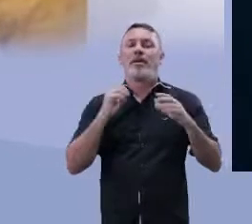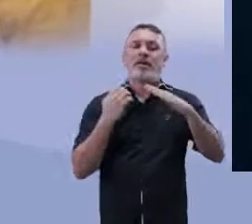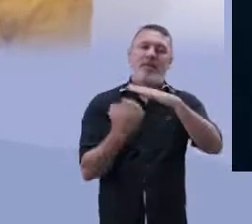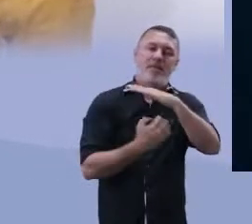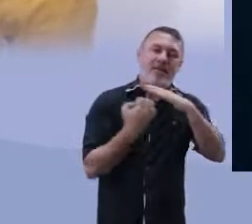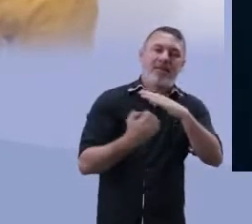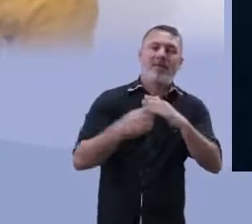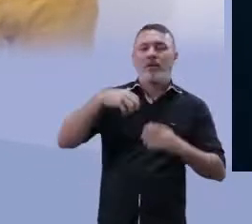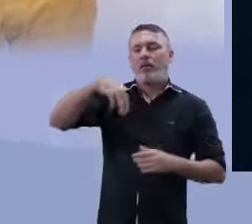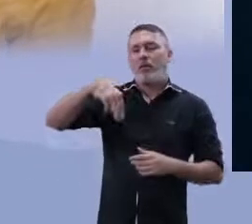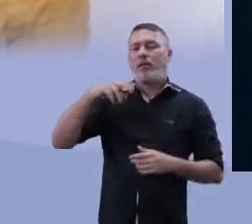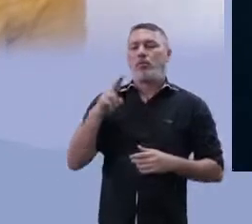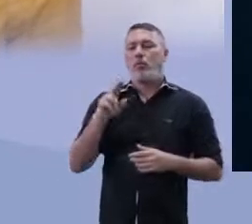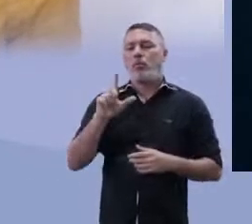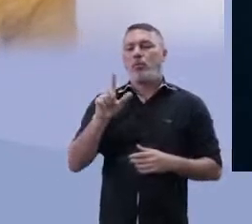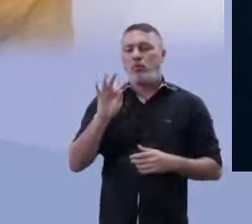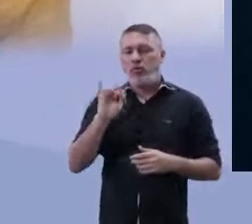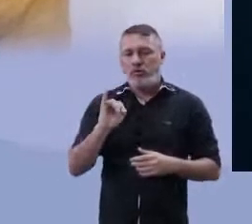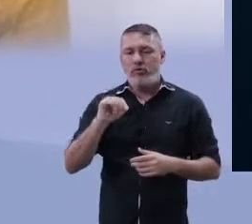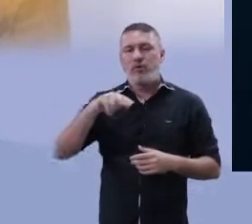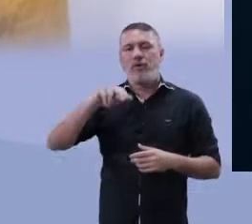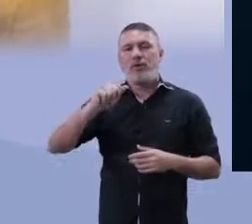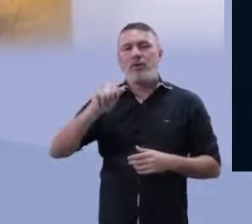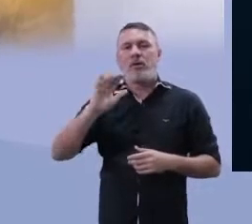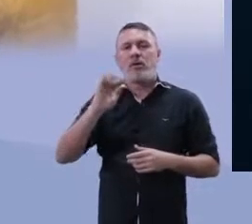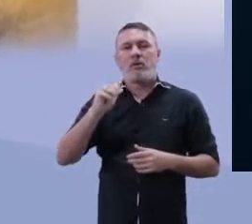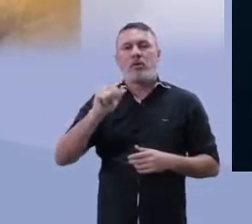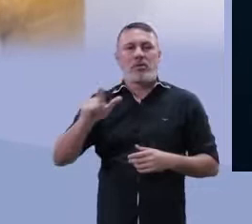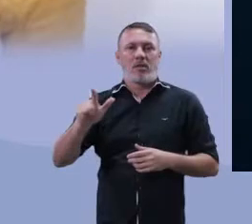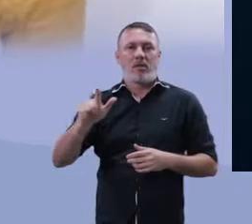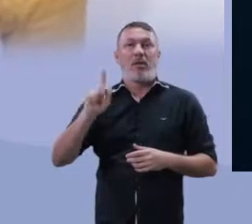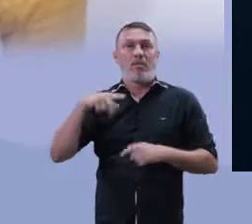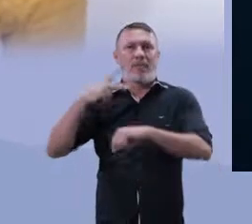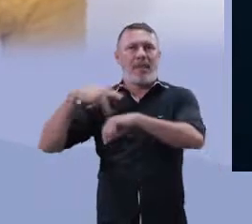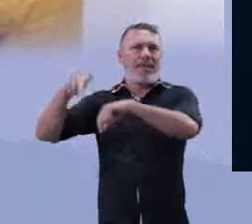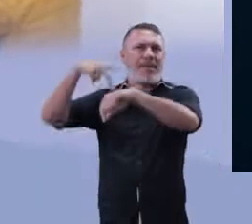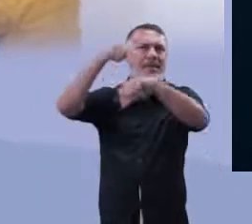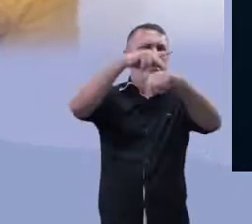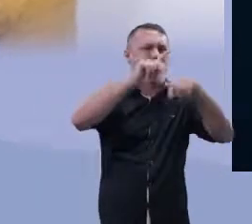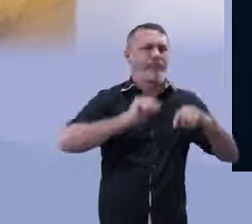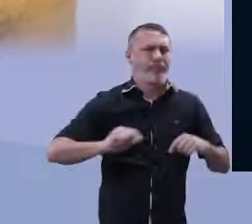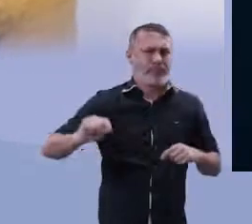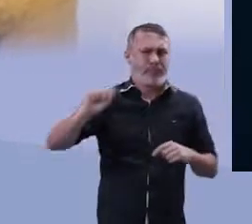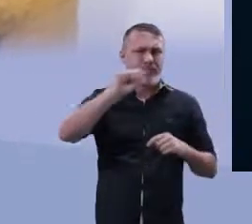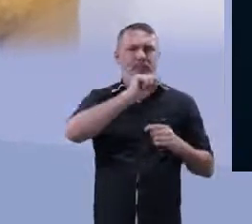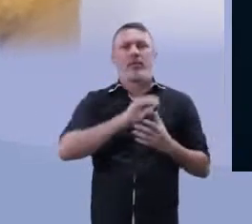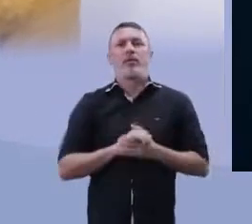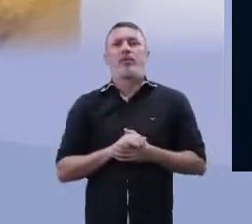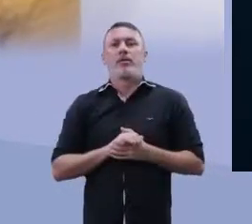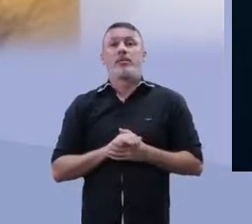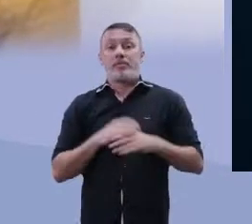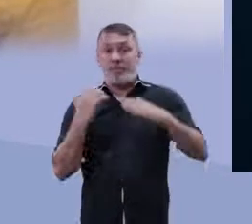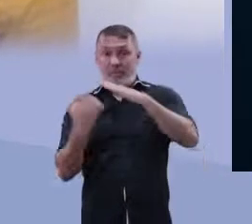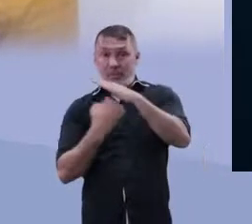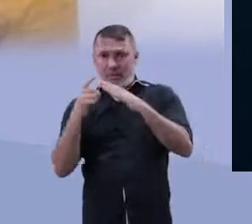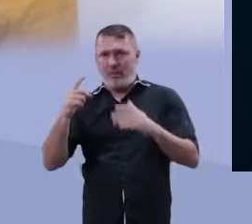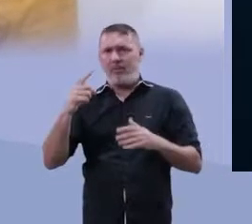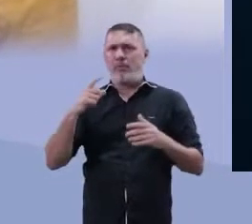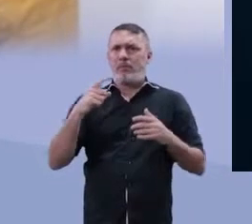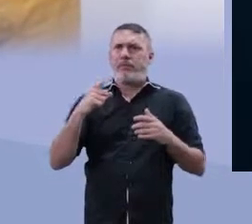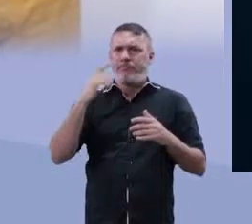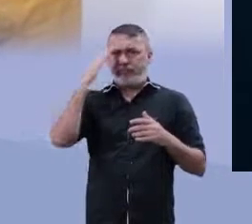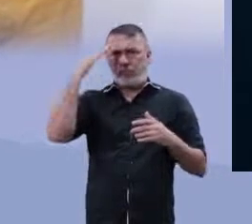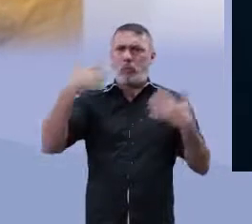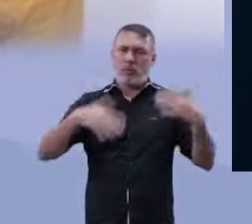também chamamos de multinacionais ou transnacionais, mas que essas empresas, elas, vamos dizer assim, elas têm uma